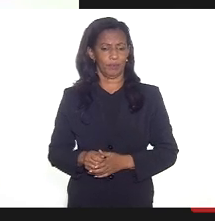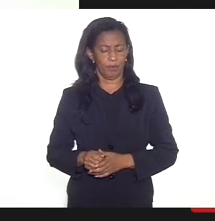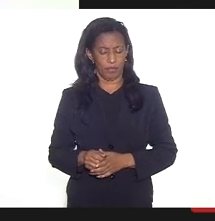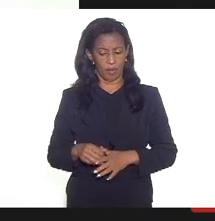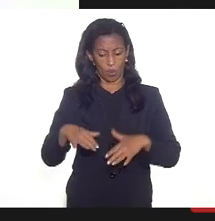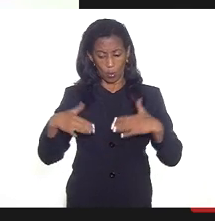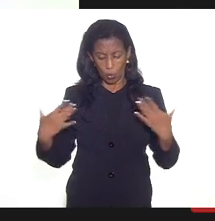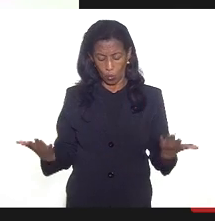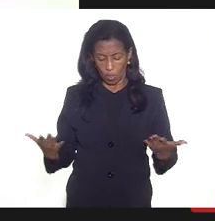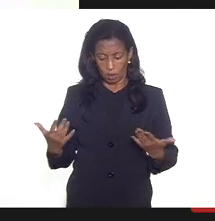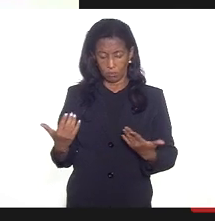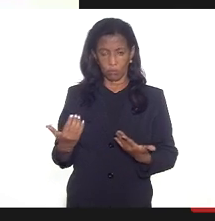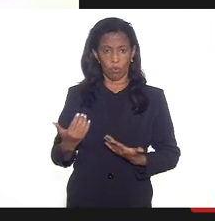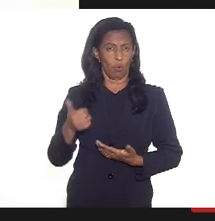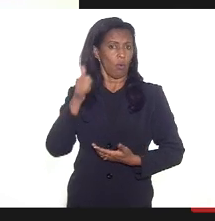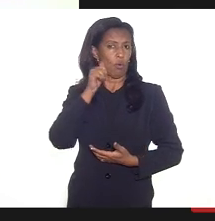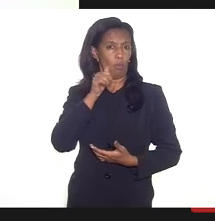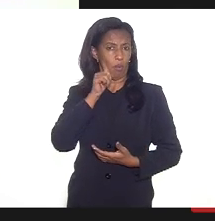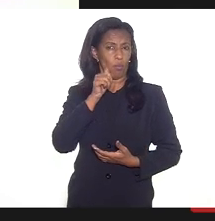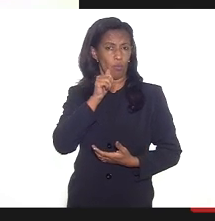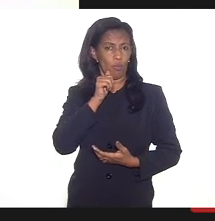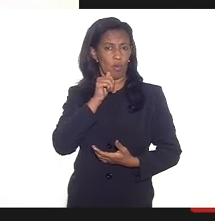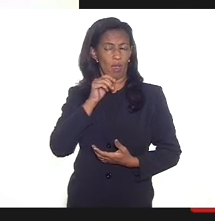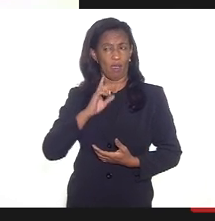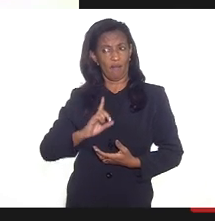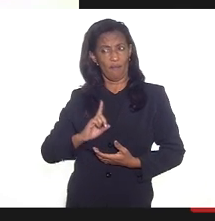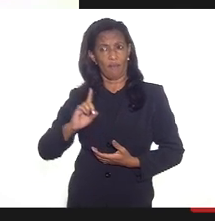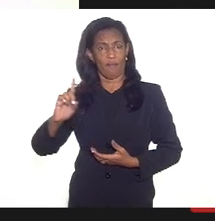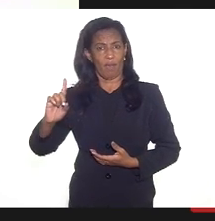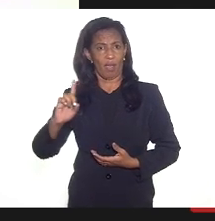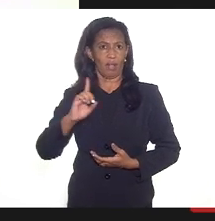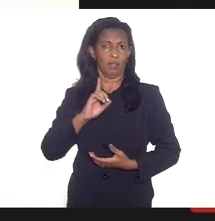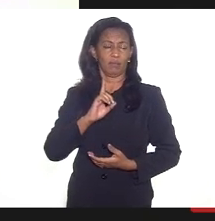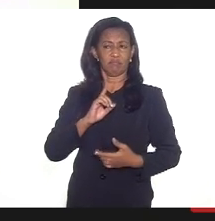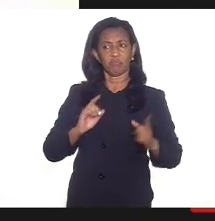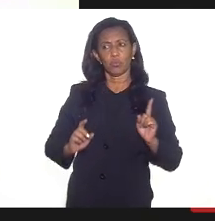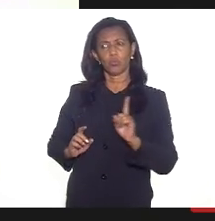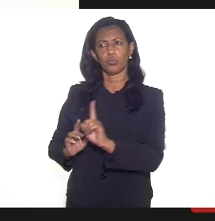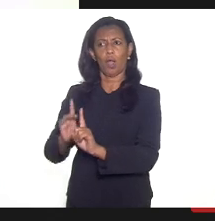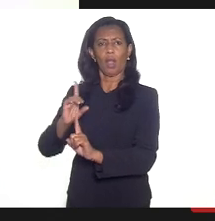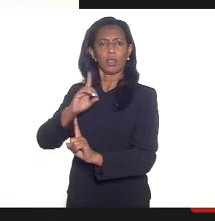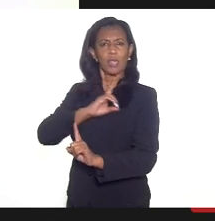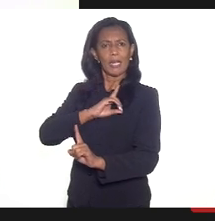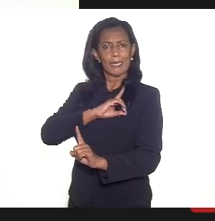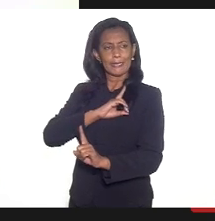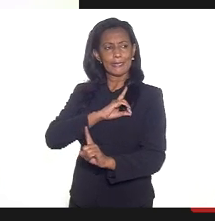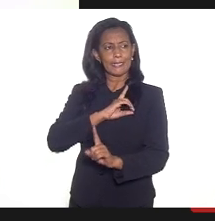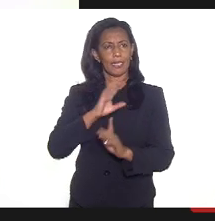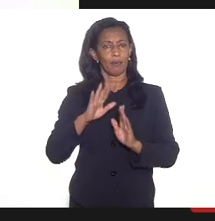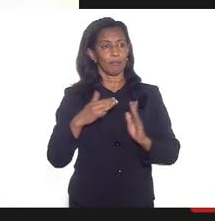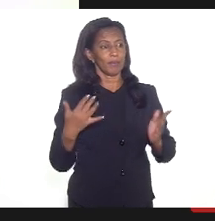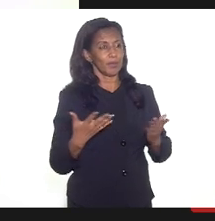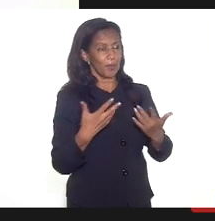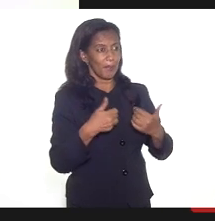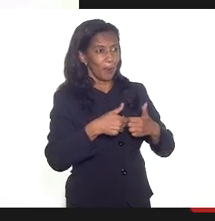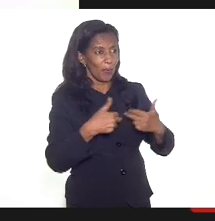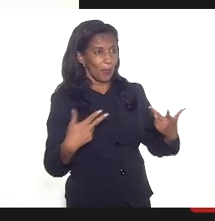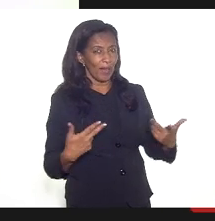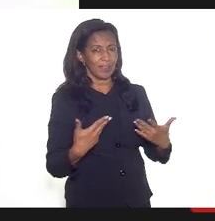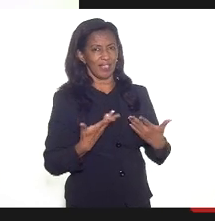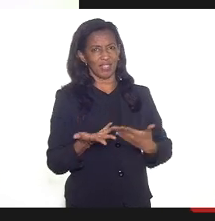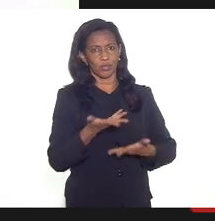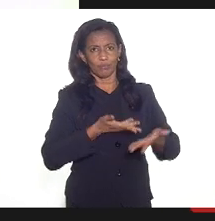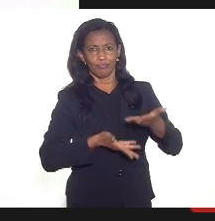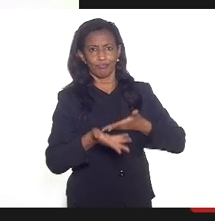Quando uma mulher vai à delegacia, nem sempre ela tem uma expectativa de qualidade. E nós